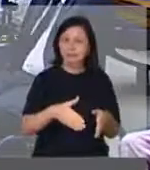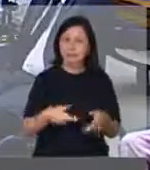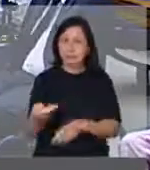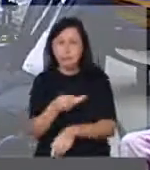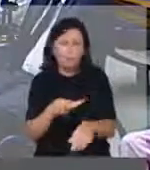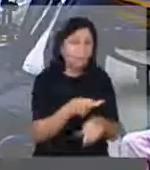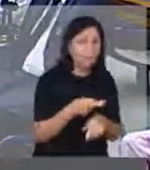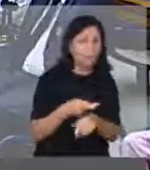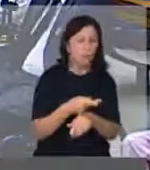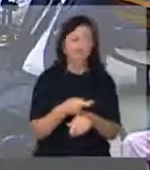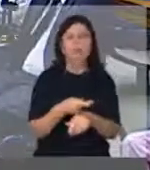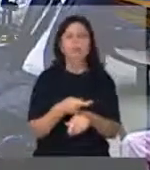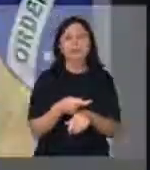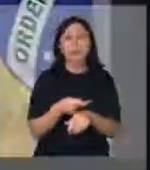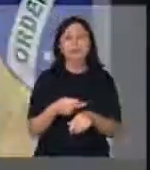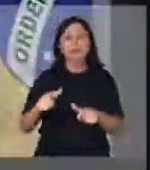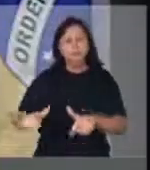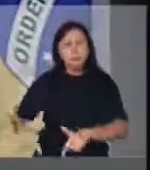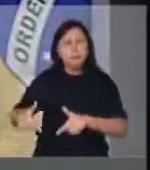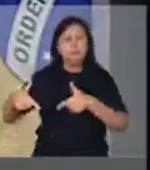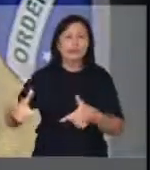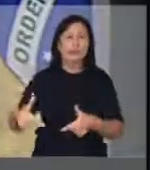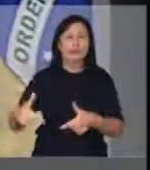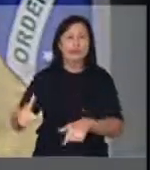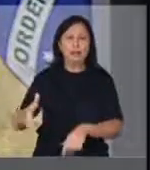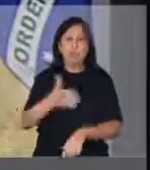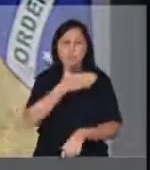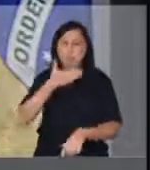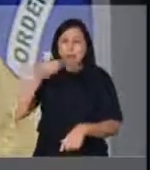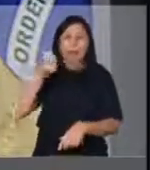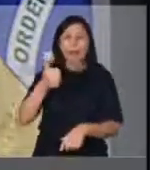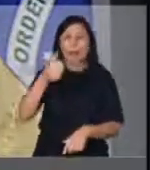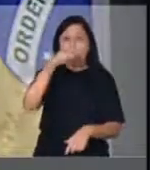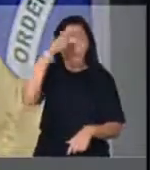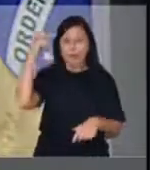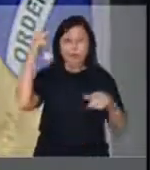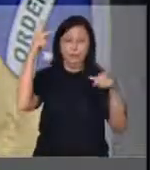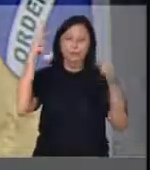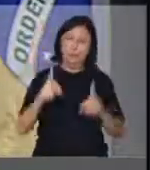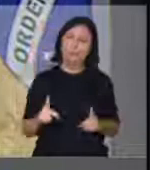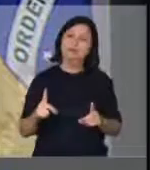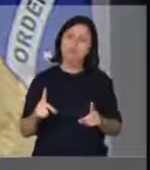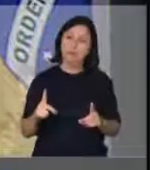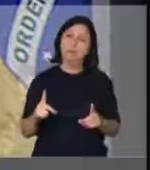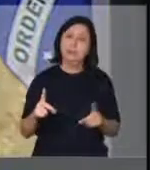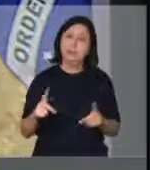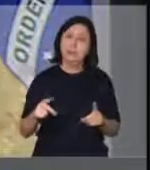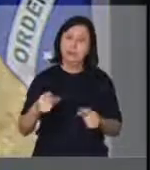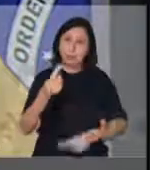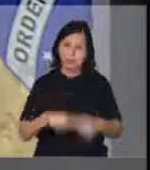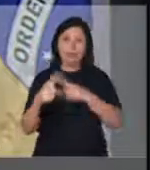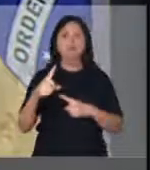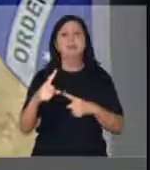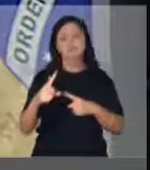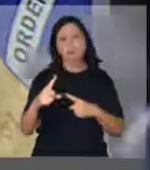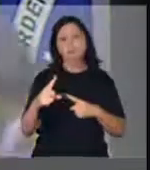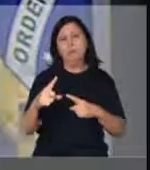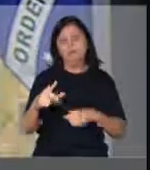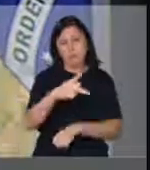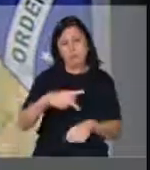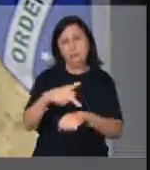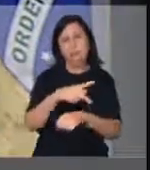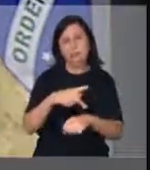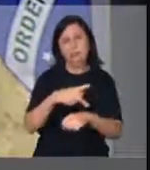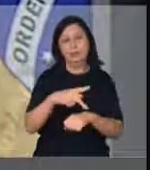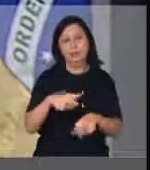deficiência até ser a sua luta das suas das suas batalhas em busca de melhorar o nosso país a nossa luta pela inclusão é grande